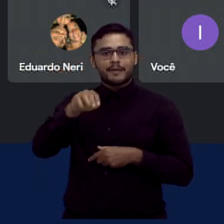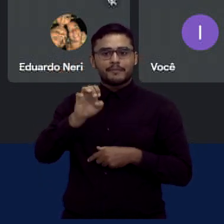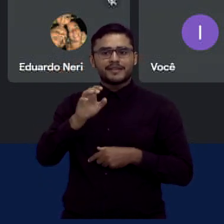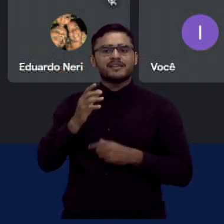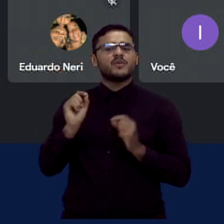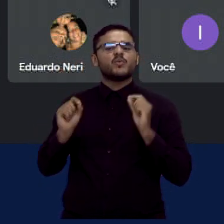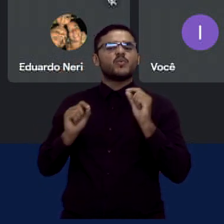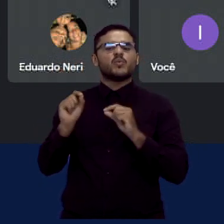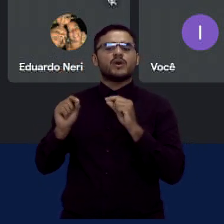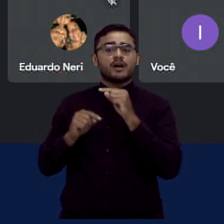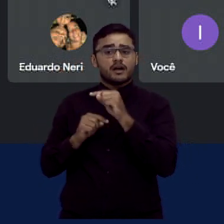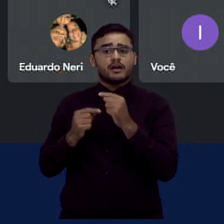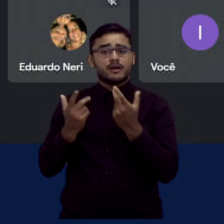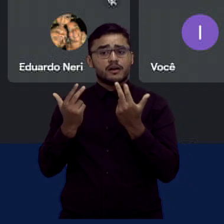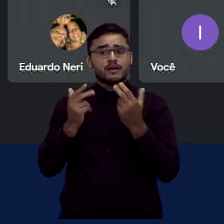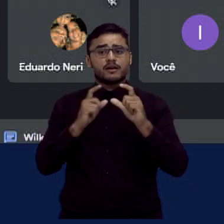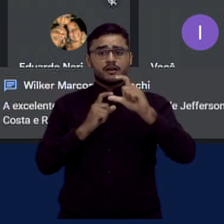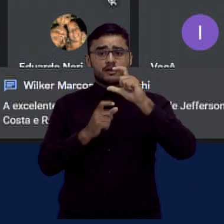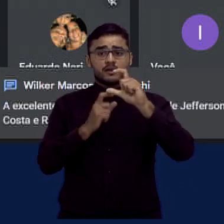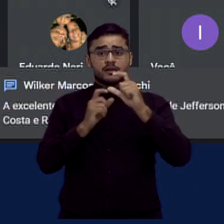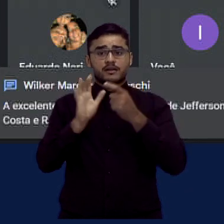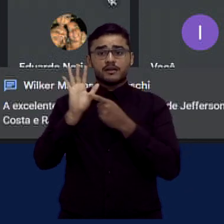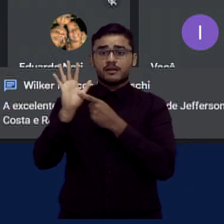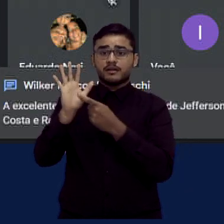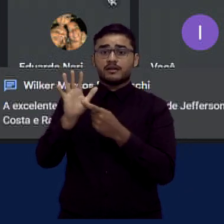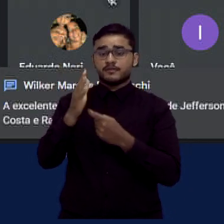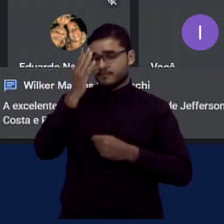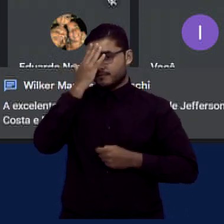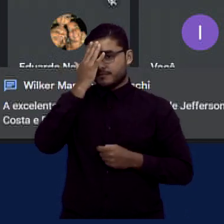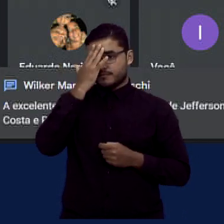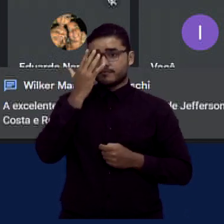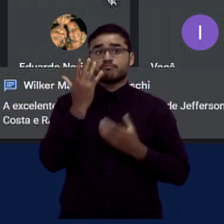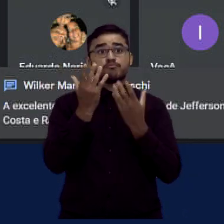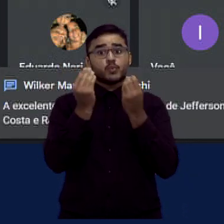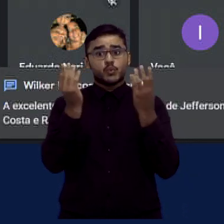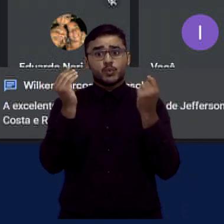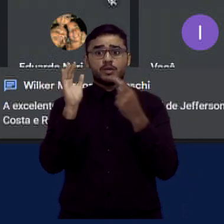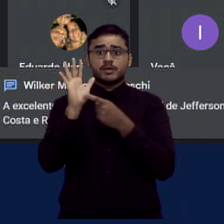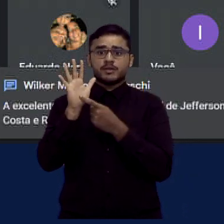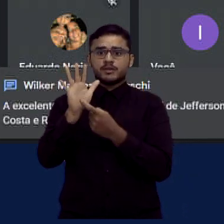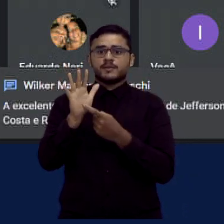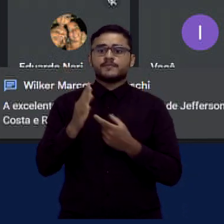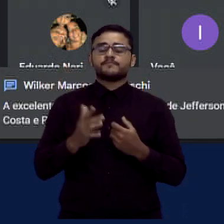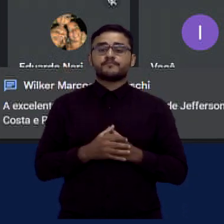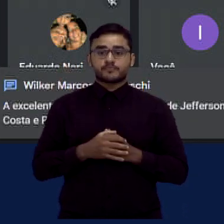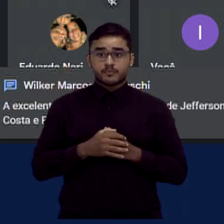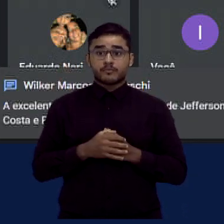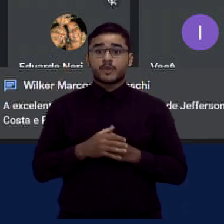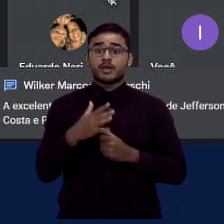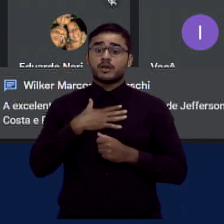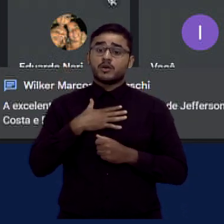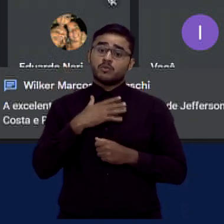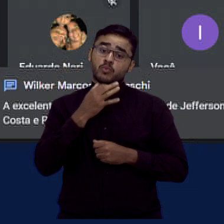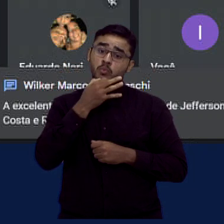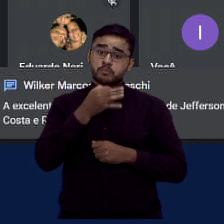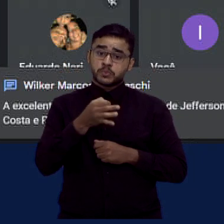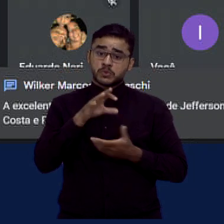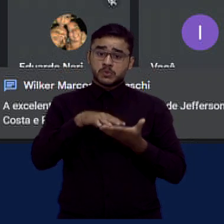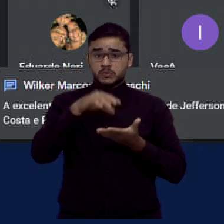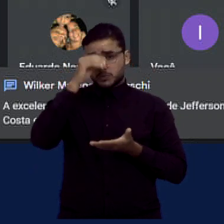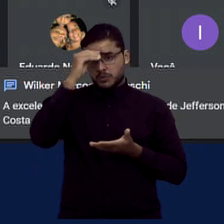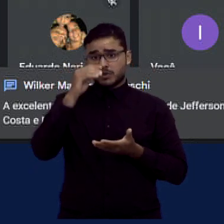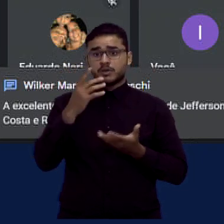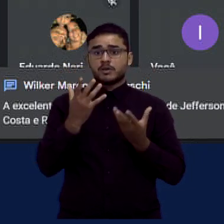Muitos dos memes é basicamente história em quadrinhos. Uhum. Então, eu acredito muito, e como eu disse, é uma teoria, eu acredito muito